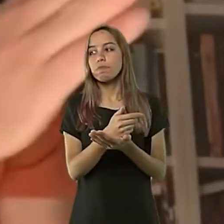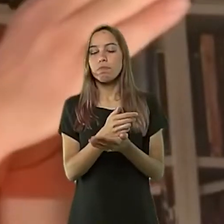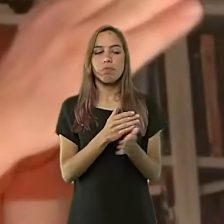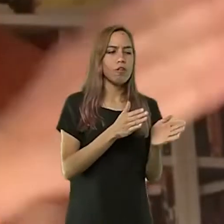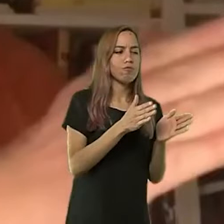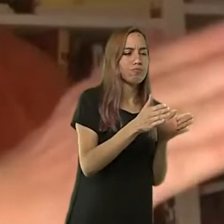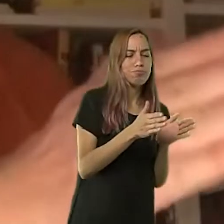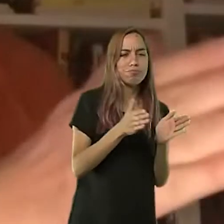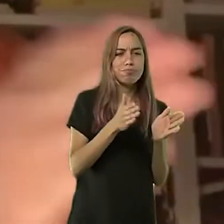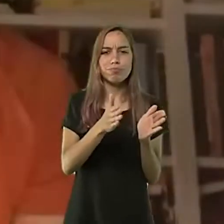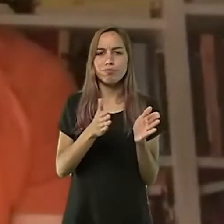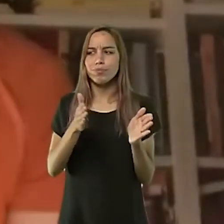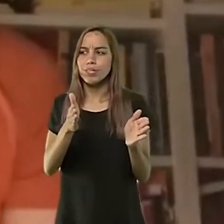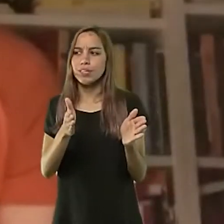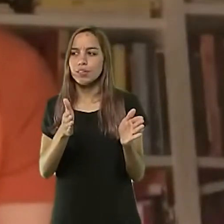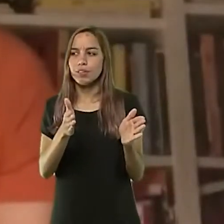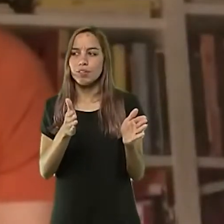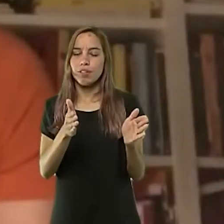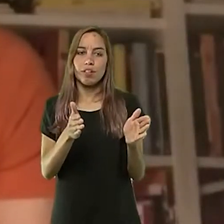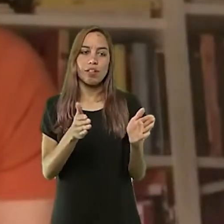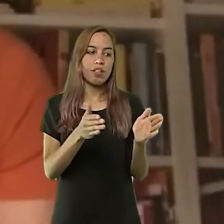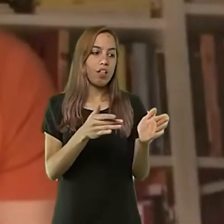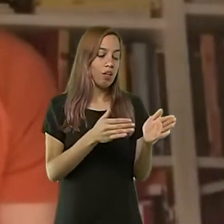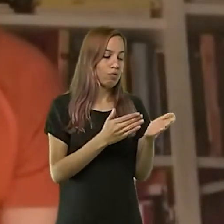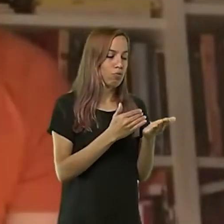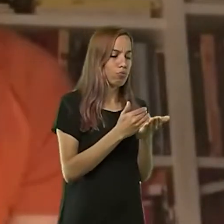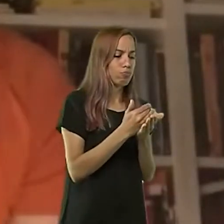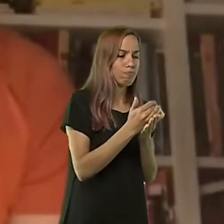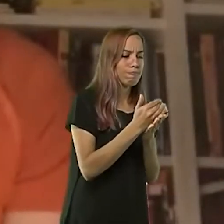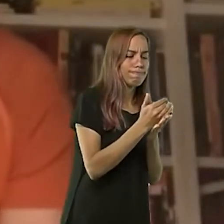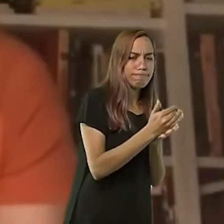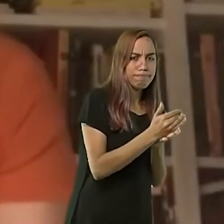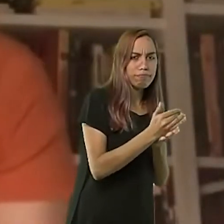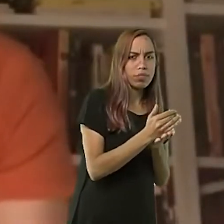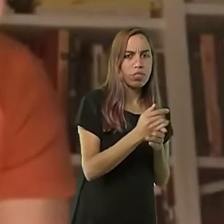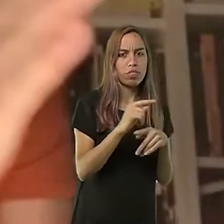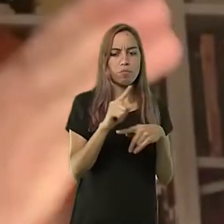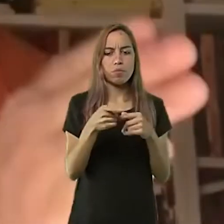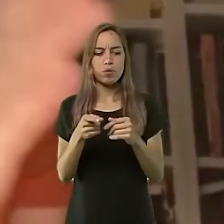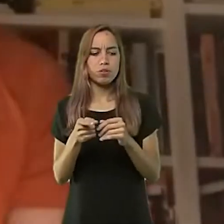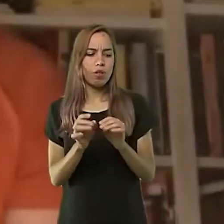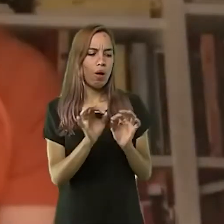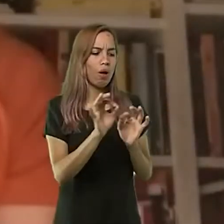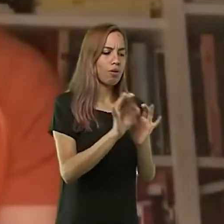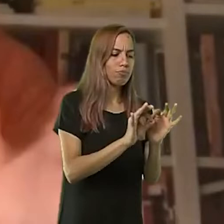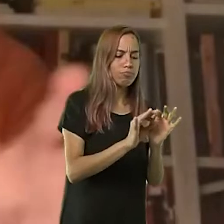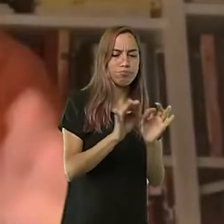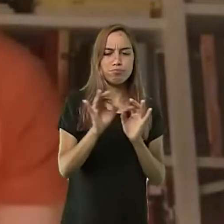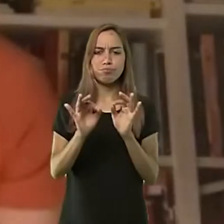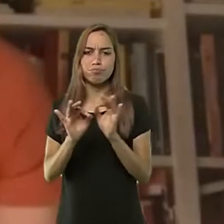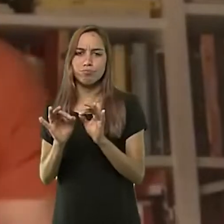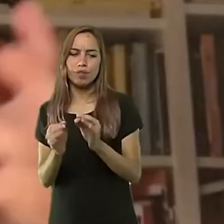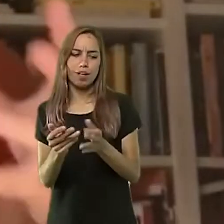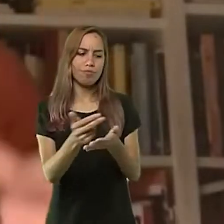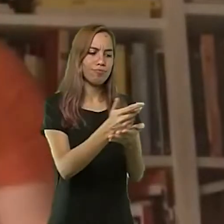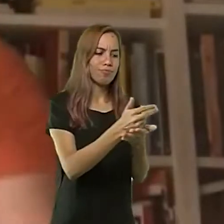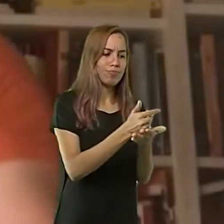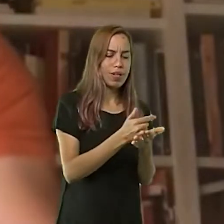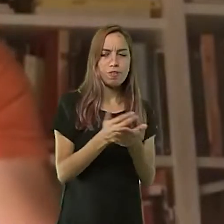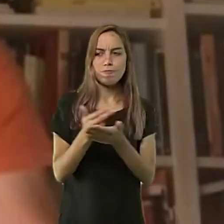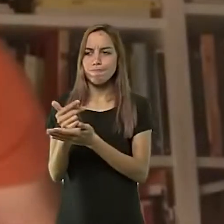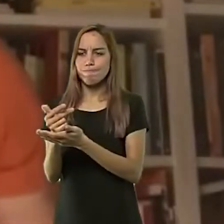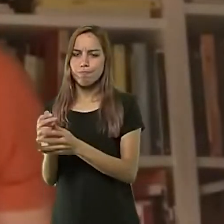não, desenho o primeiro e desenho o último, e depois desenho intervalos entre os desenhos, vou sempre desenhando intervalos. Até